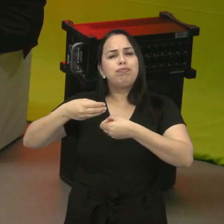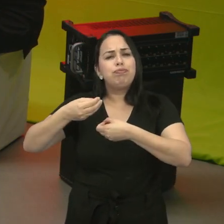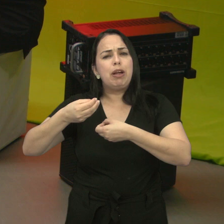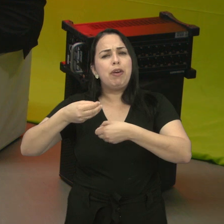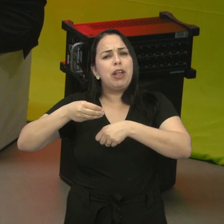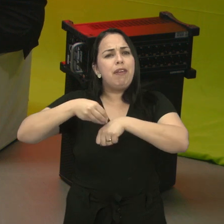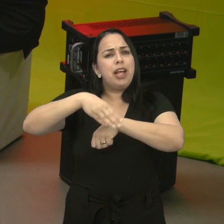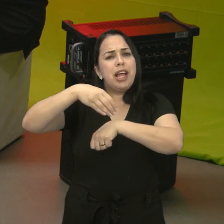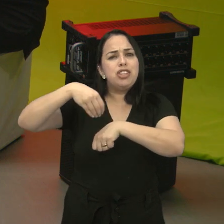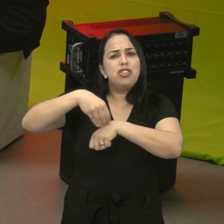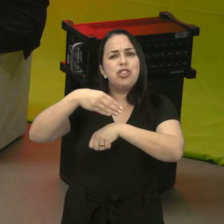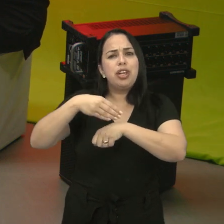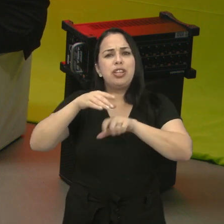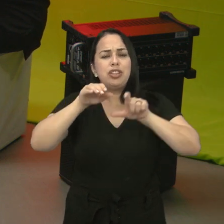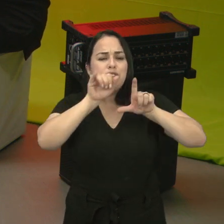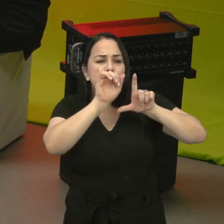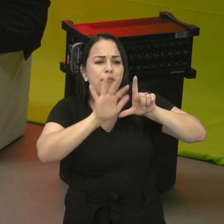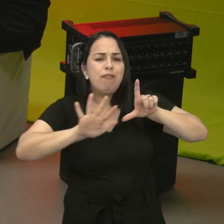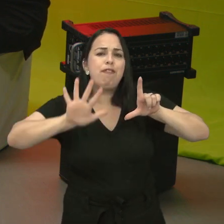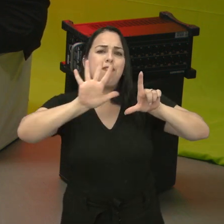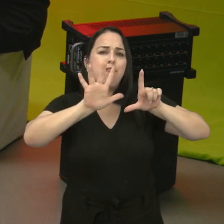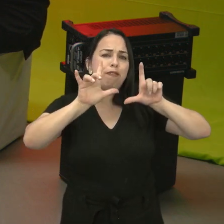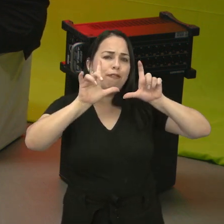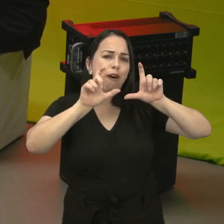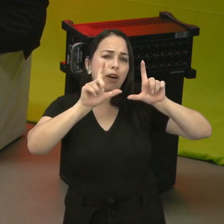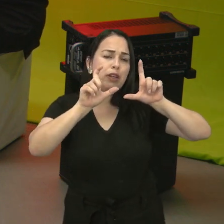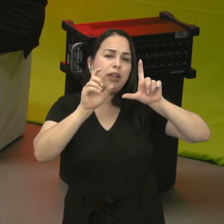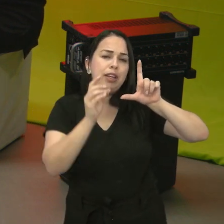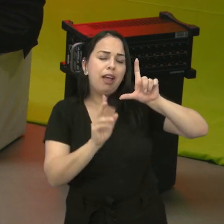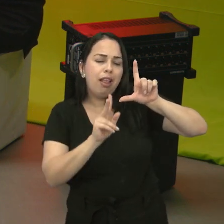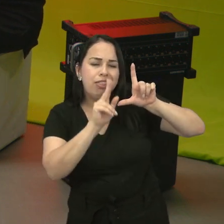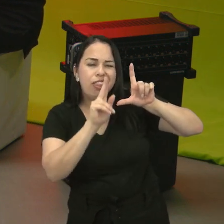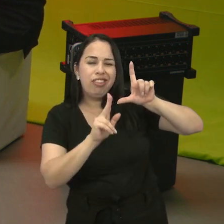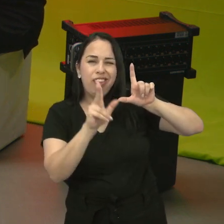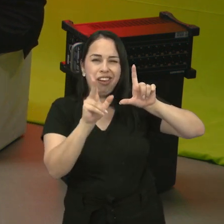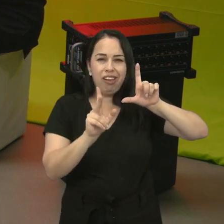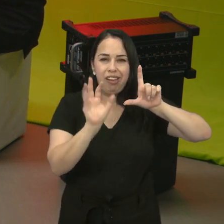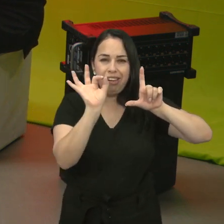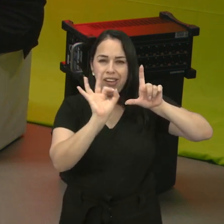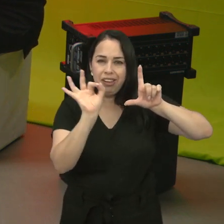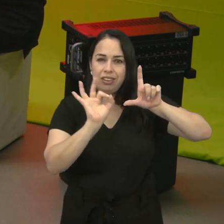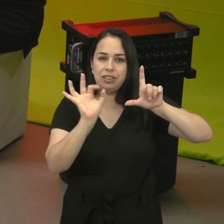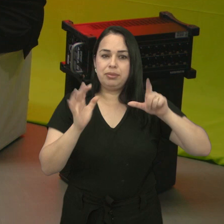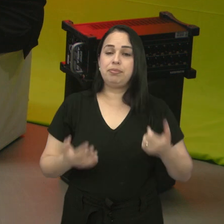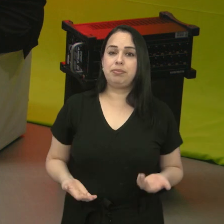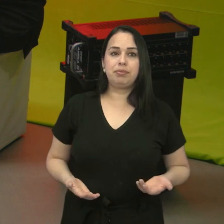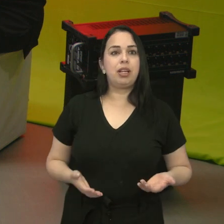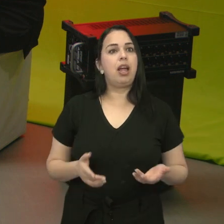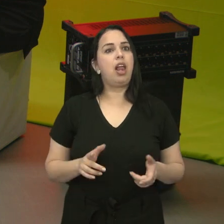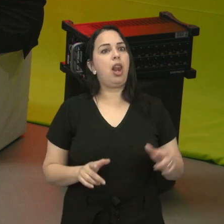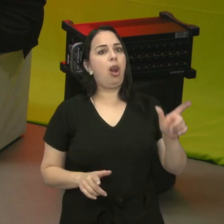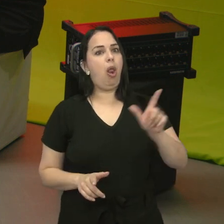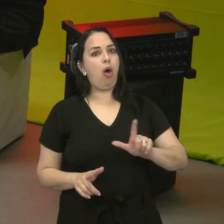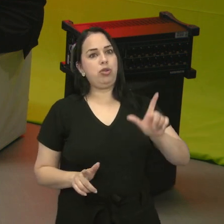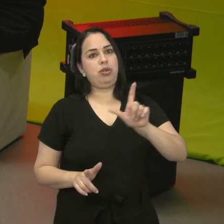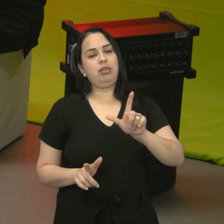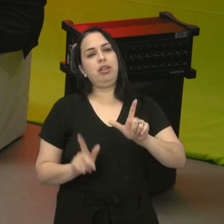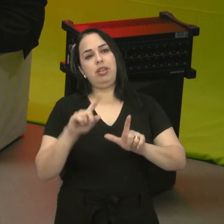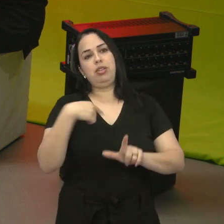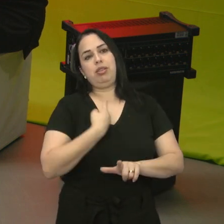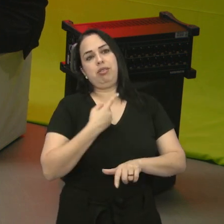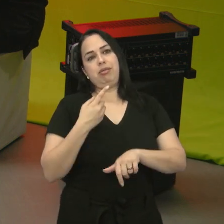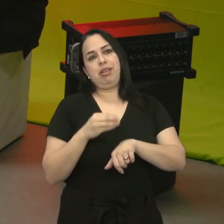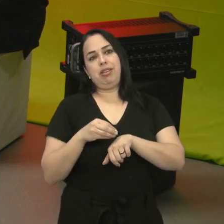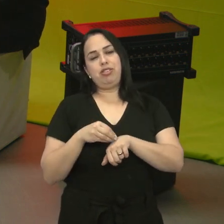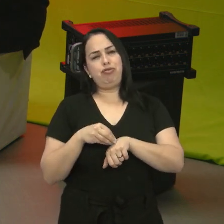Nadine vai dar algumas dicas pra gente de fotografia. Ela inclusive vai mostrar um pequeno tutorial pra gente editar fotos pelo celular. Pois é, e claro